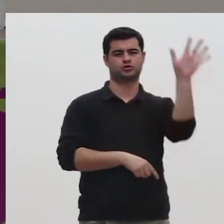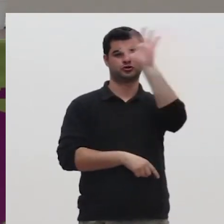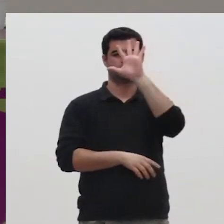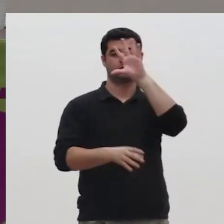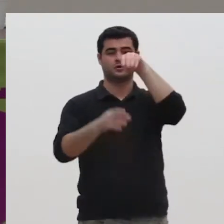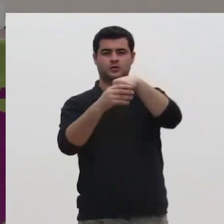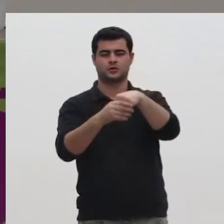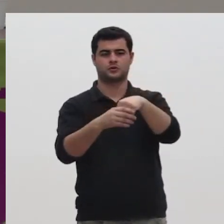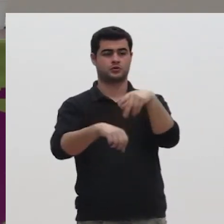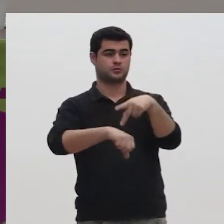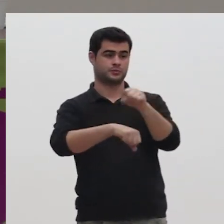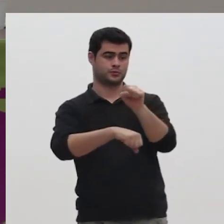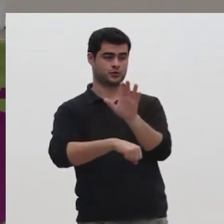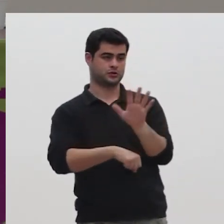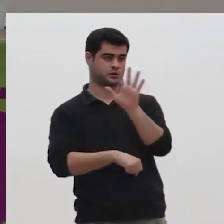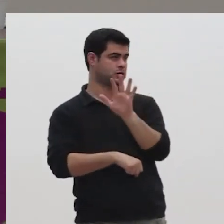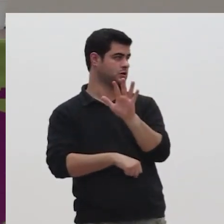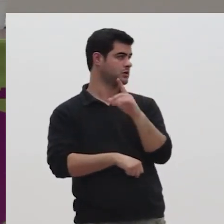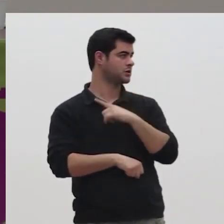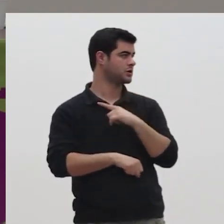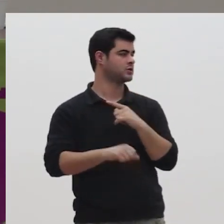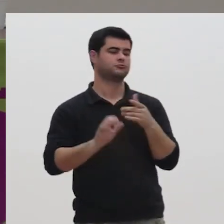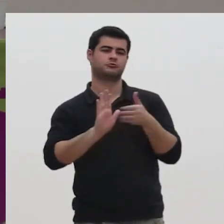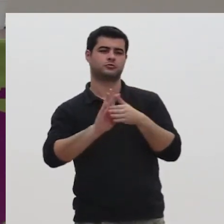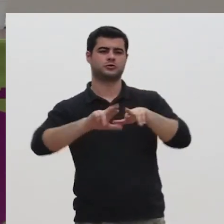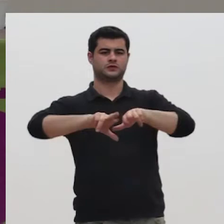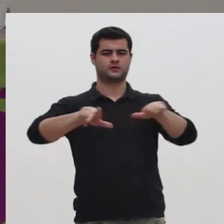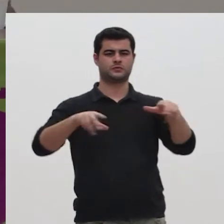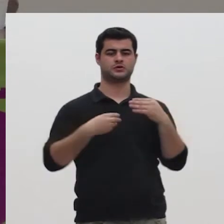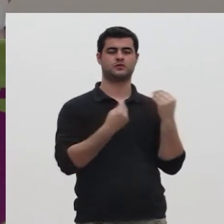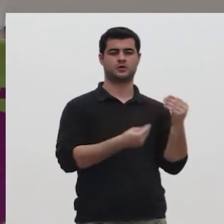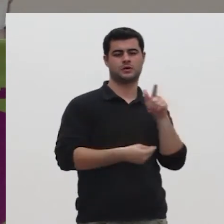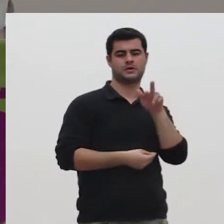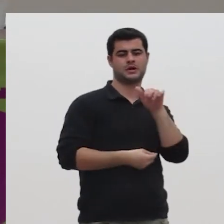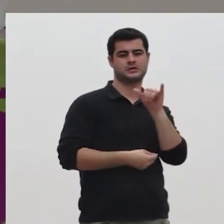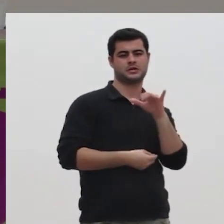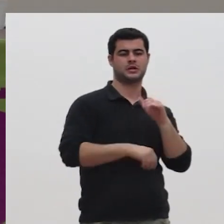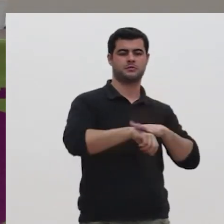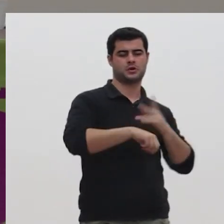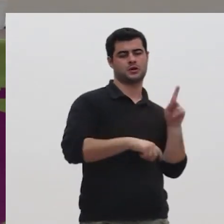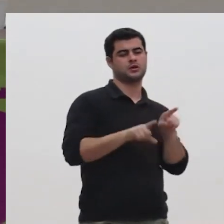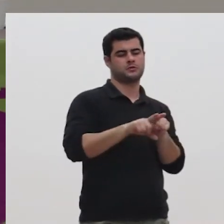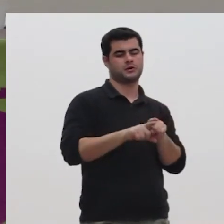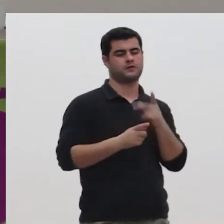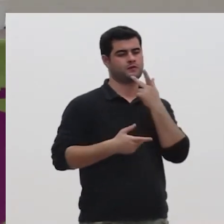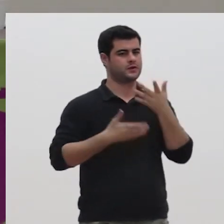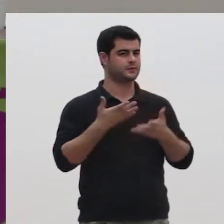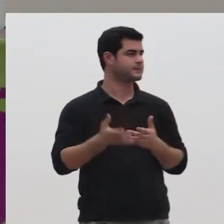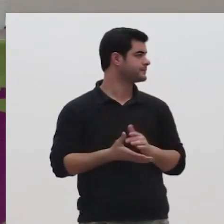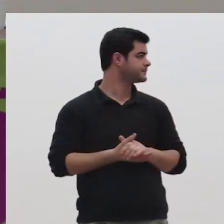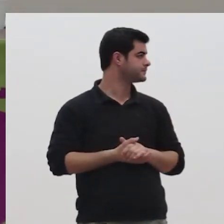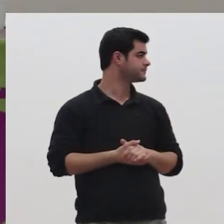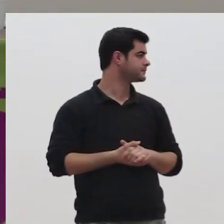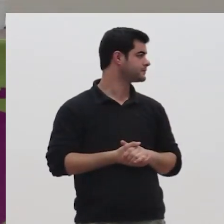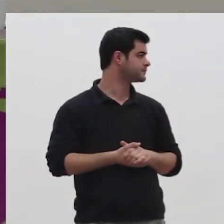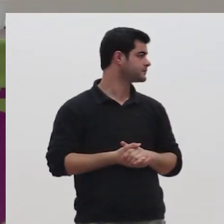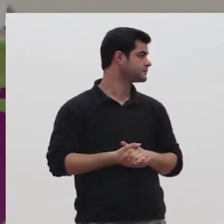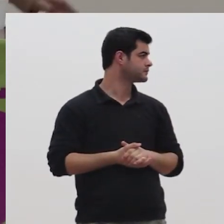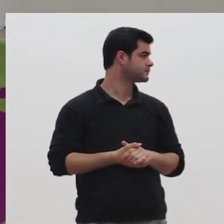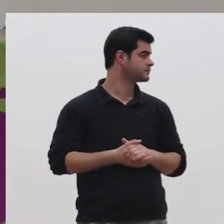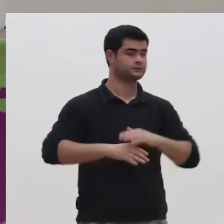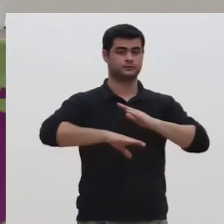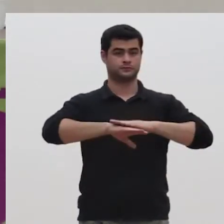respeito à pós-graduação. Temos 3 páginas de propostas aqui, mas eu vou passar para a Graciela, que ela também vai falar de bolsa. Os colegiados do